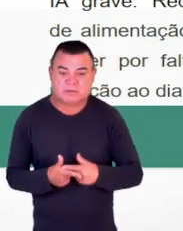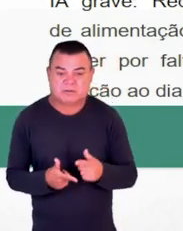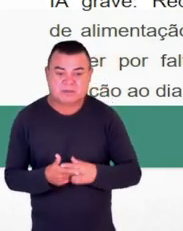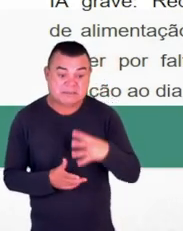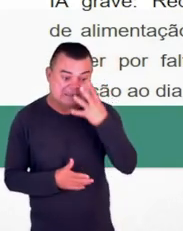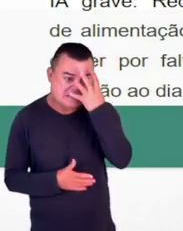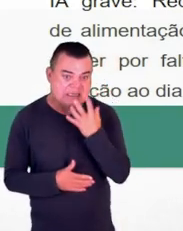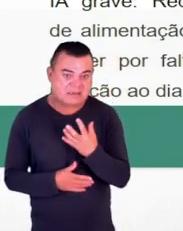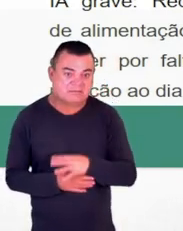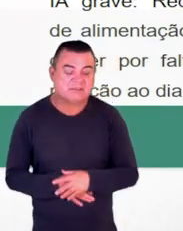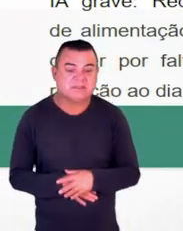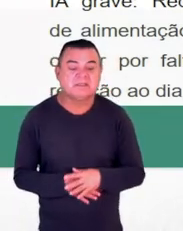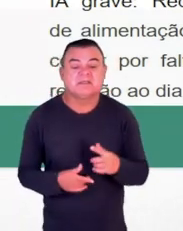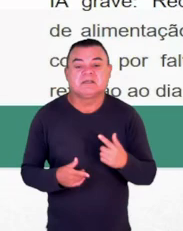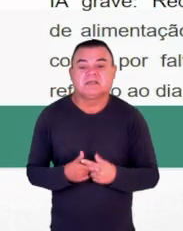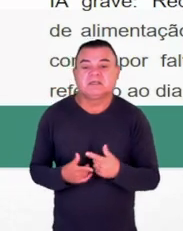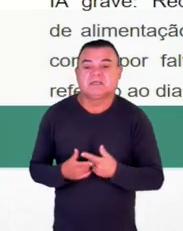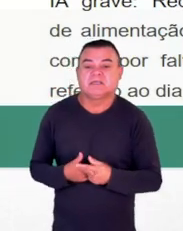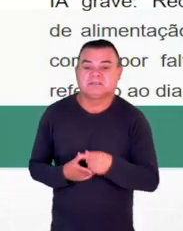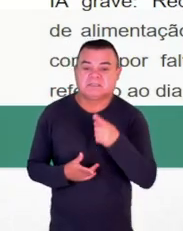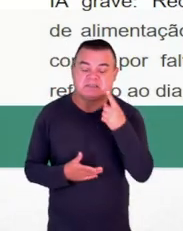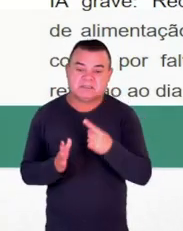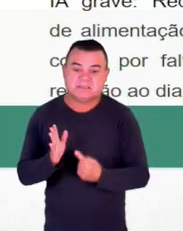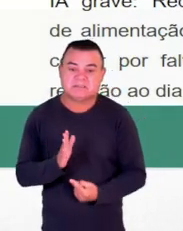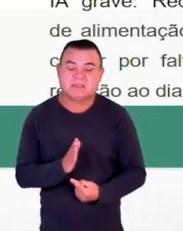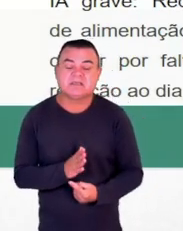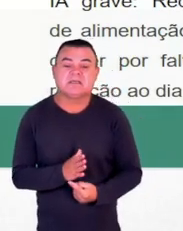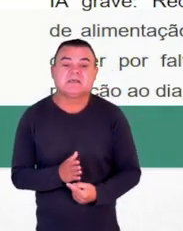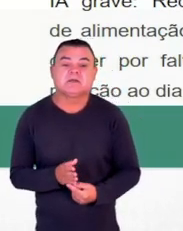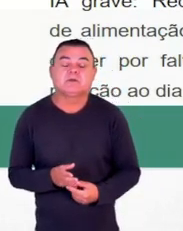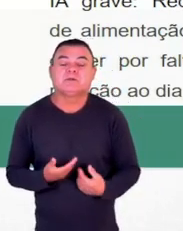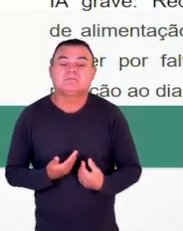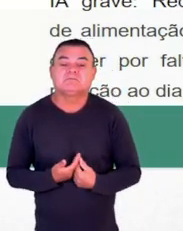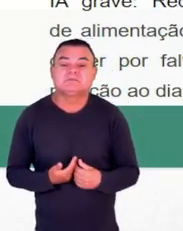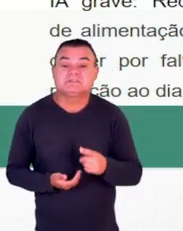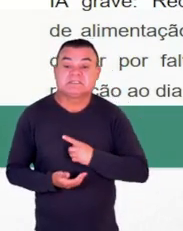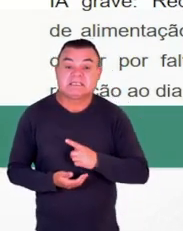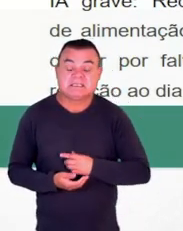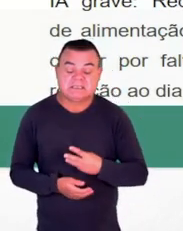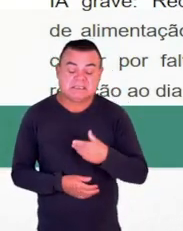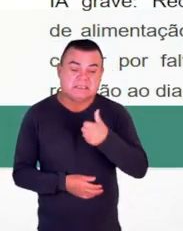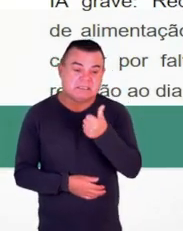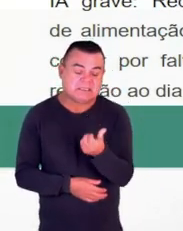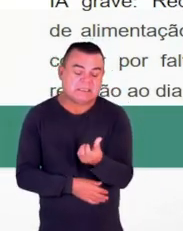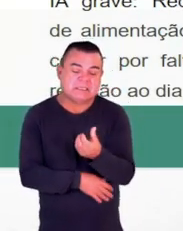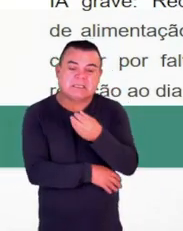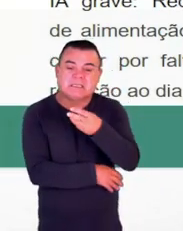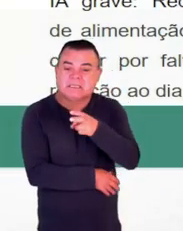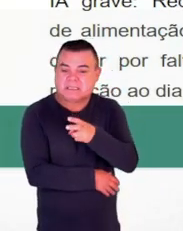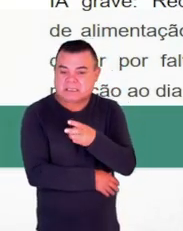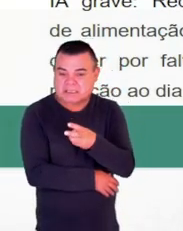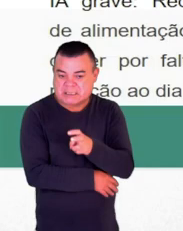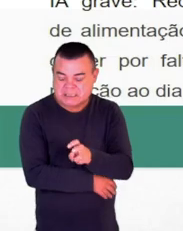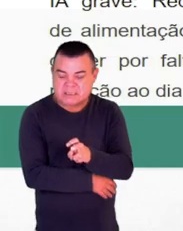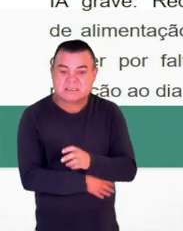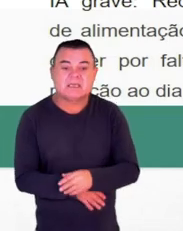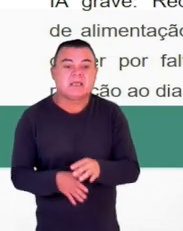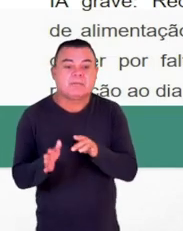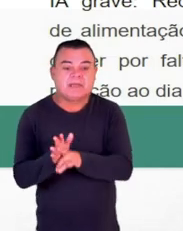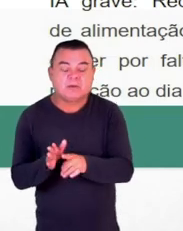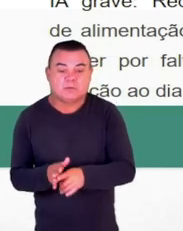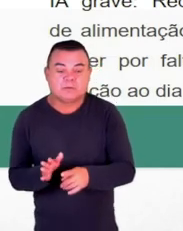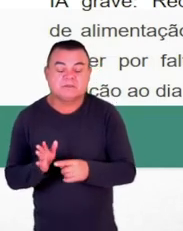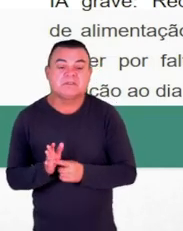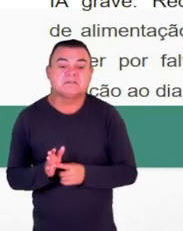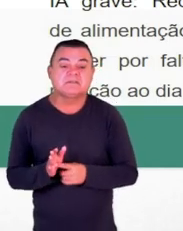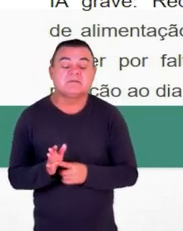um conjunto de 15 perguntas né que são feitas paraa pessoa que responde eh ela significa que houve uma redução quantitativa de